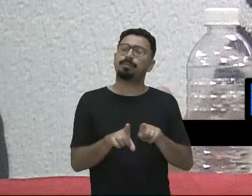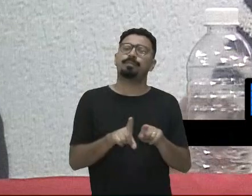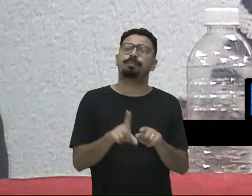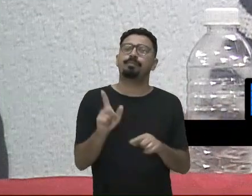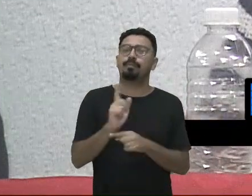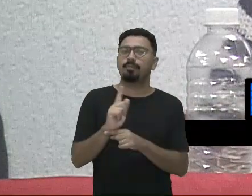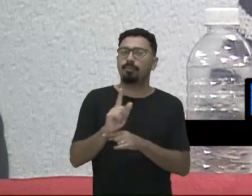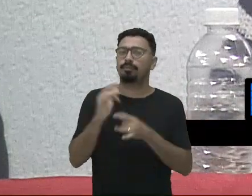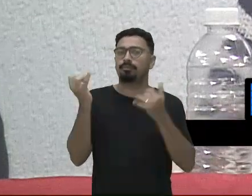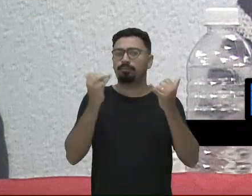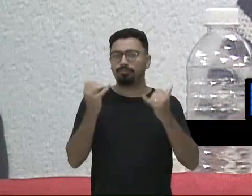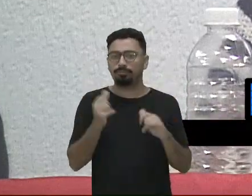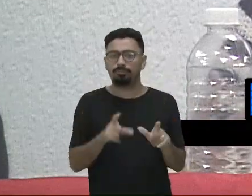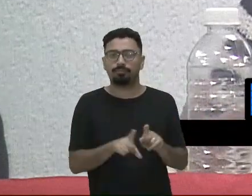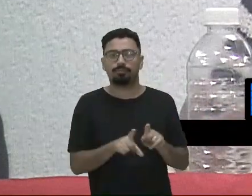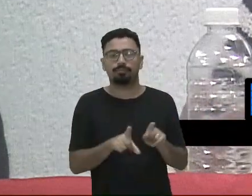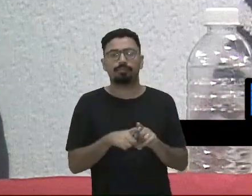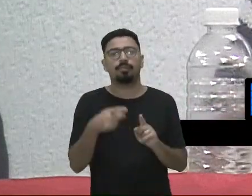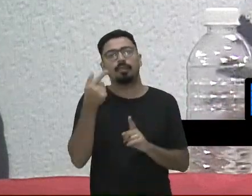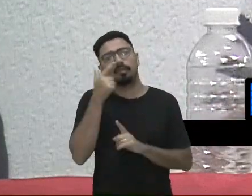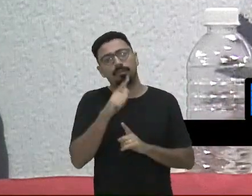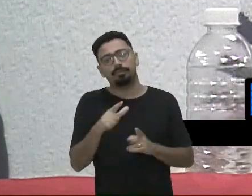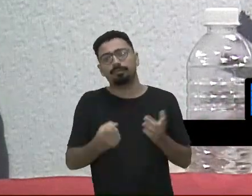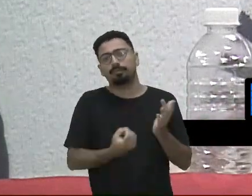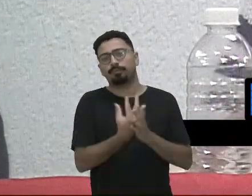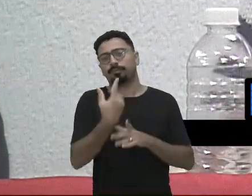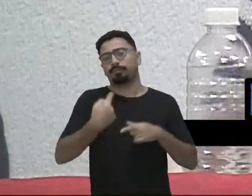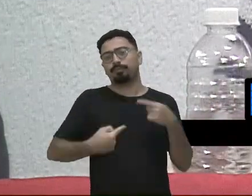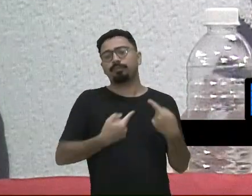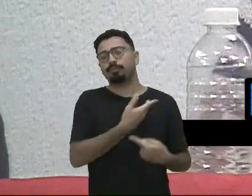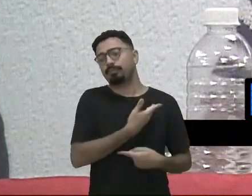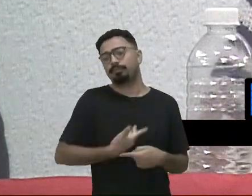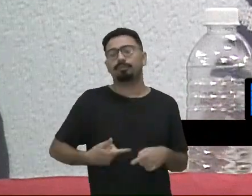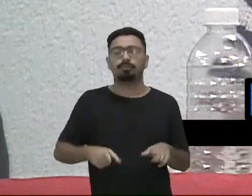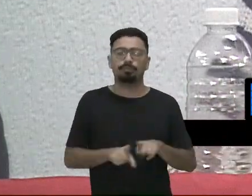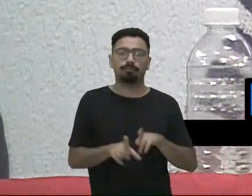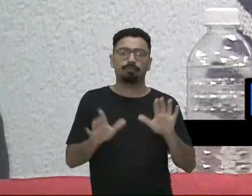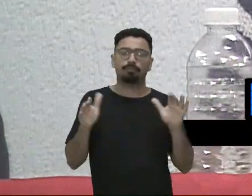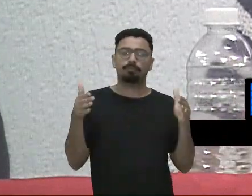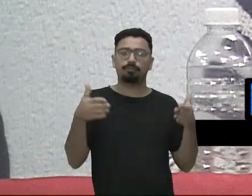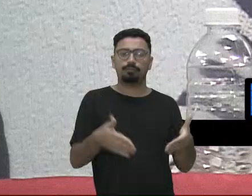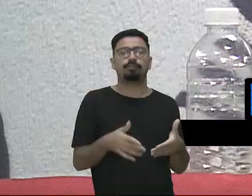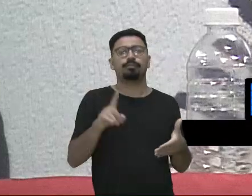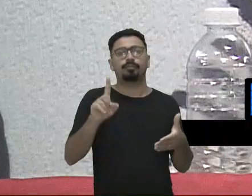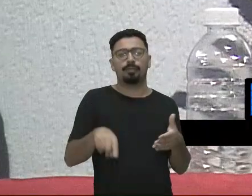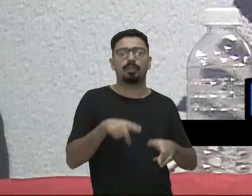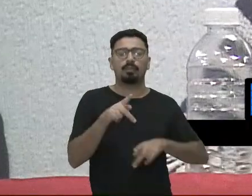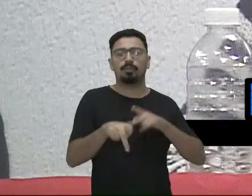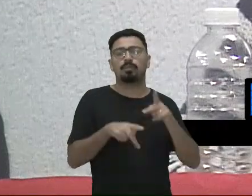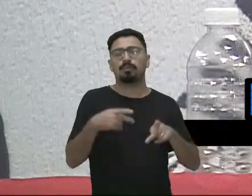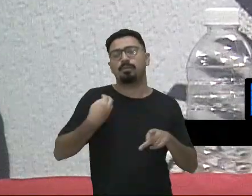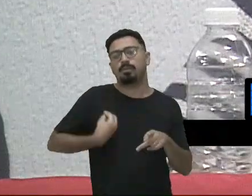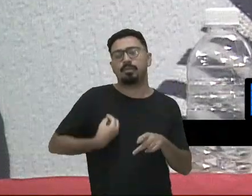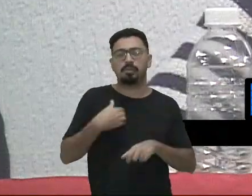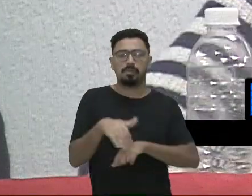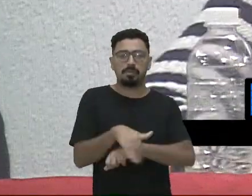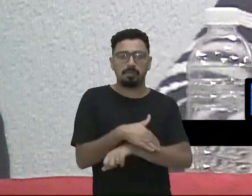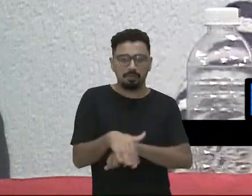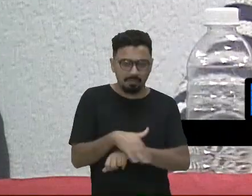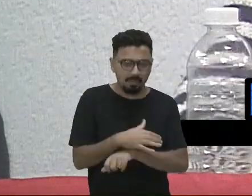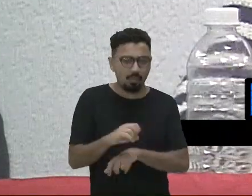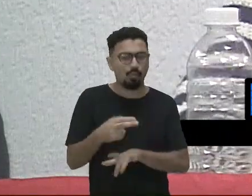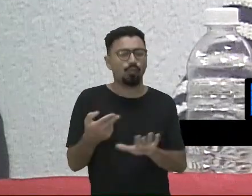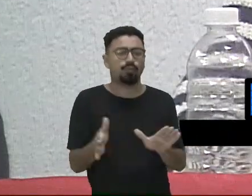das informações para também a construção de políticas públicas voltadas à população em situação de vulnerabilidade